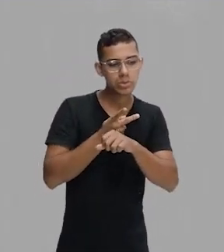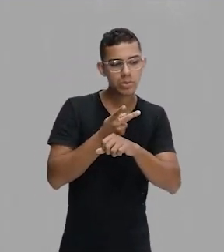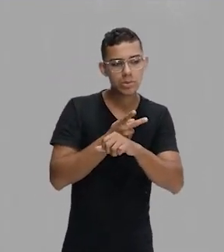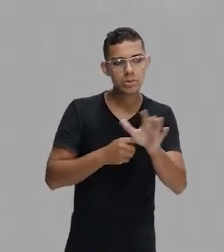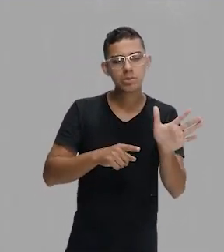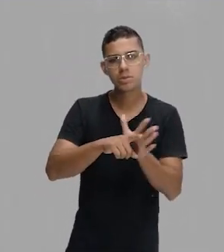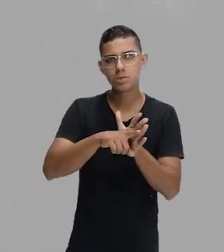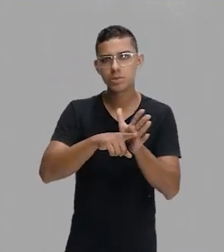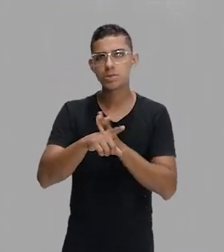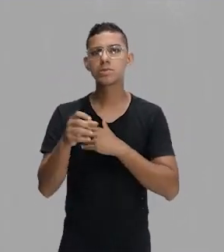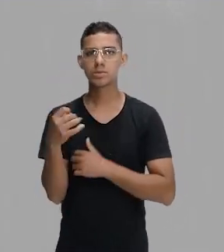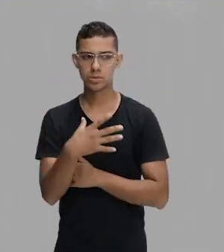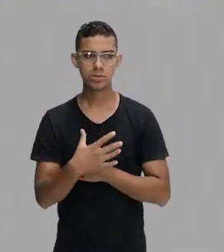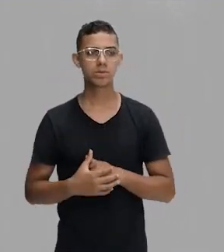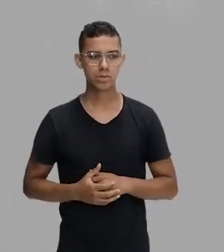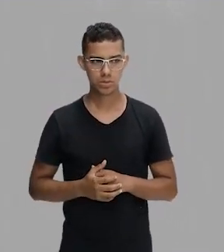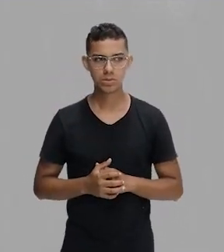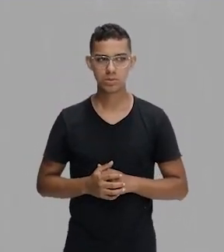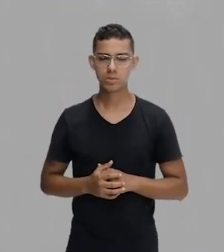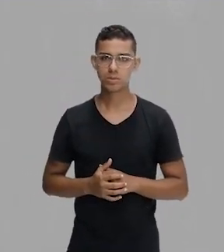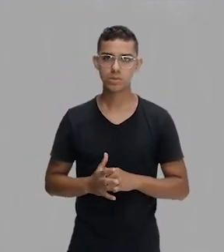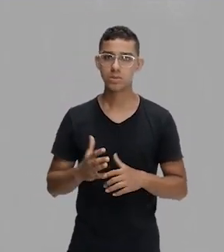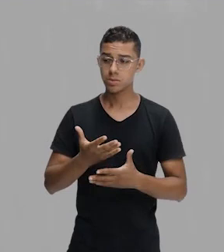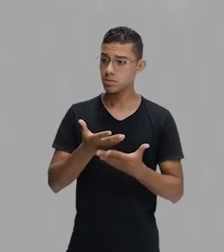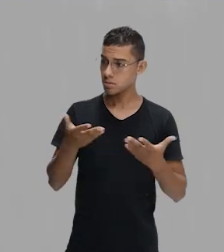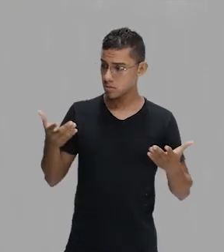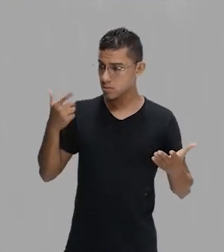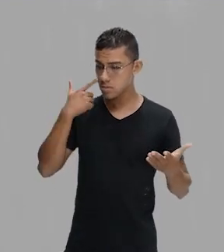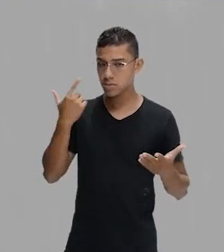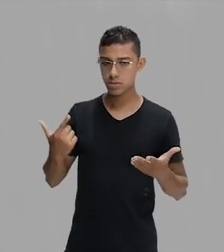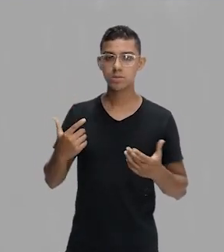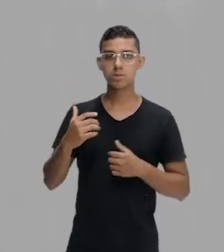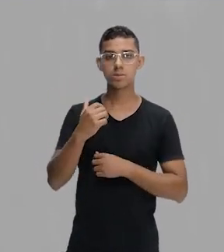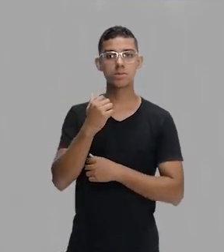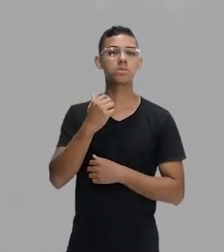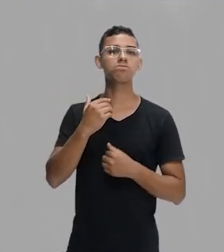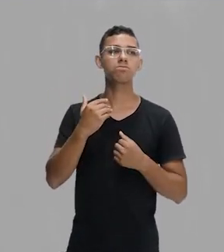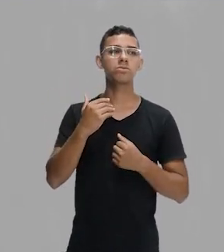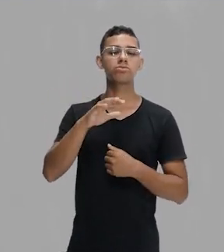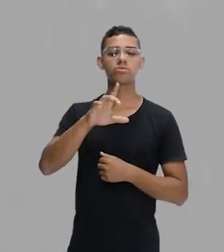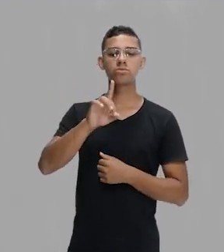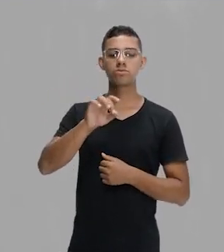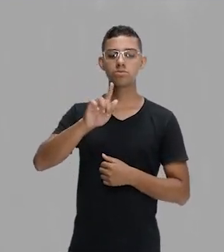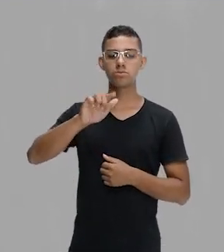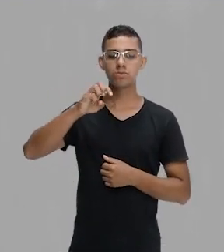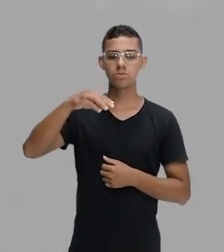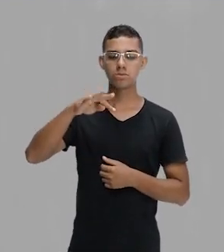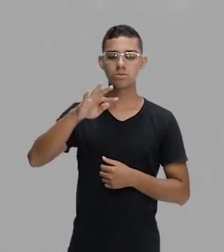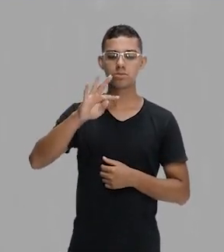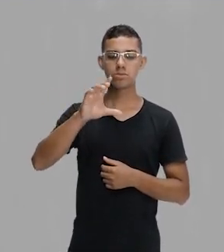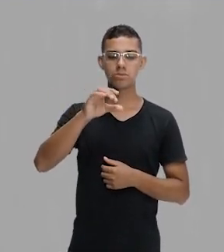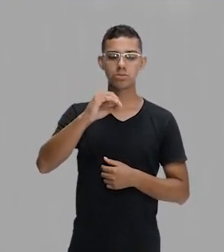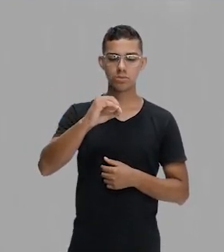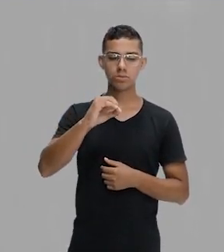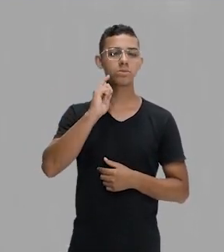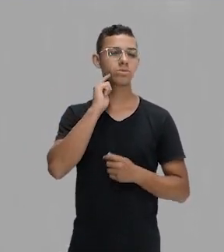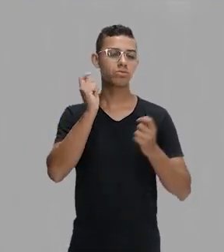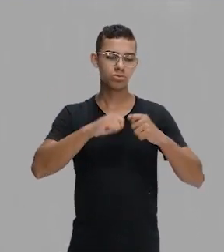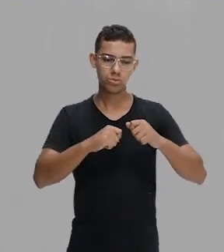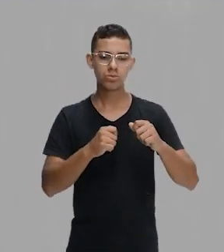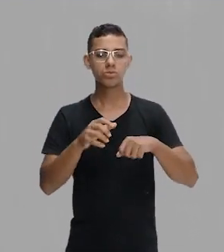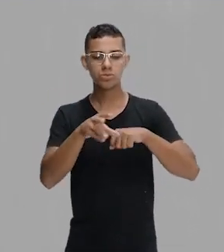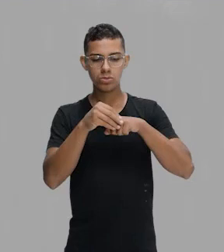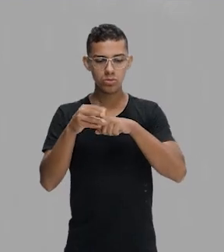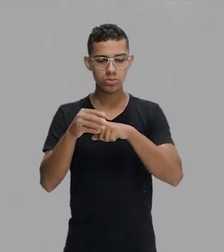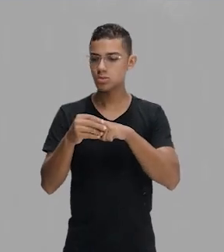nova pesquisa. É isso que retira o caráter dogmático, por exemplo, do sistema do conhecimento científico filosófico ou qualquer outro tipo de conhecimento